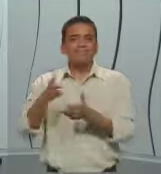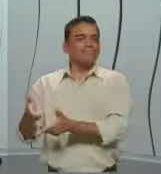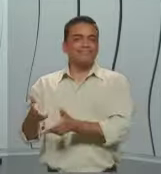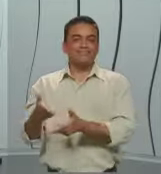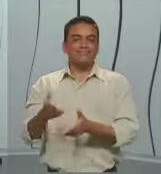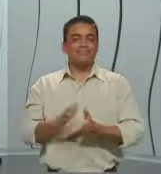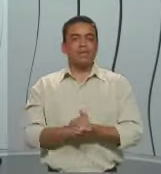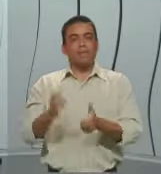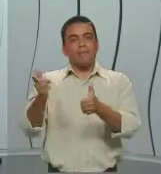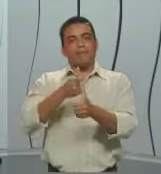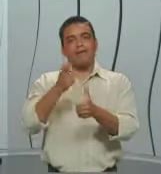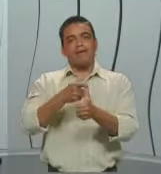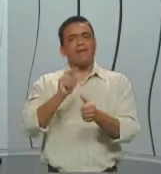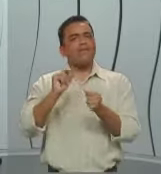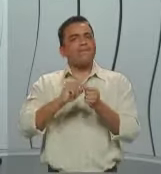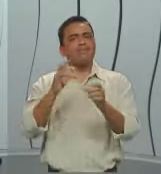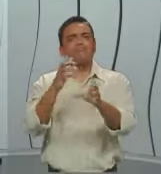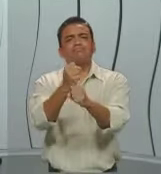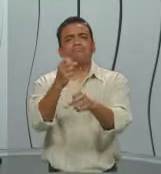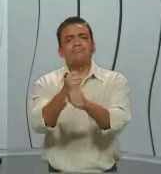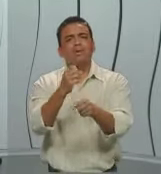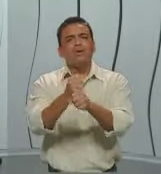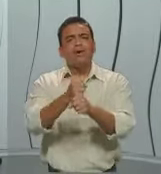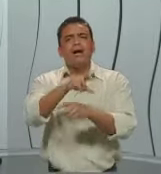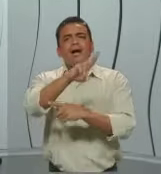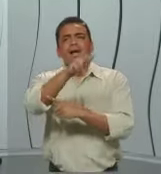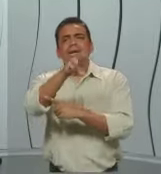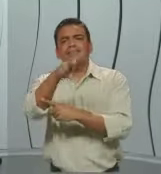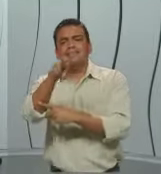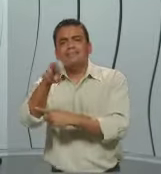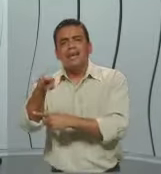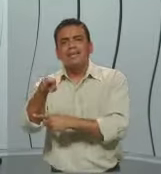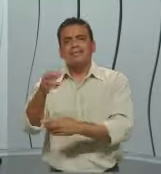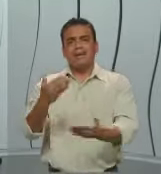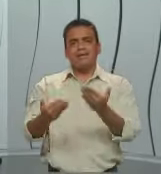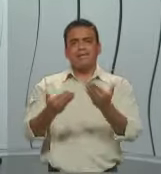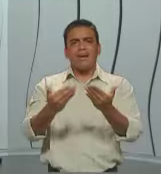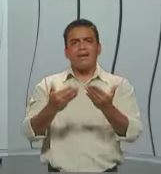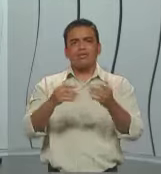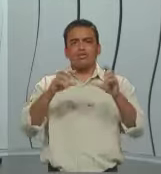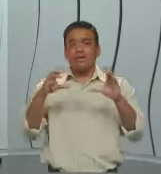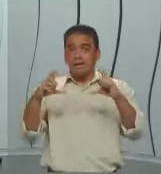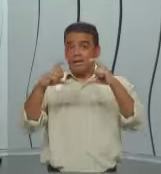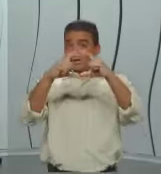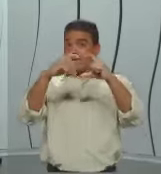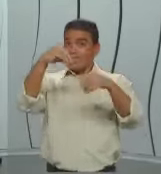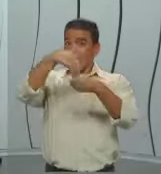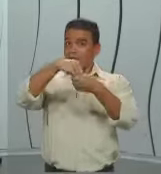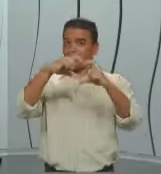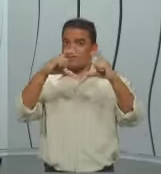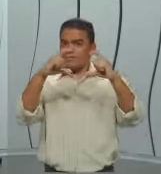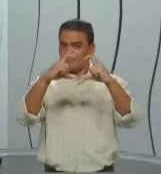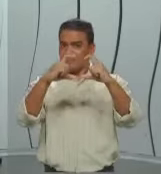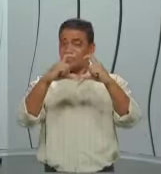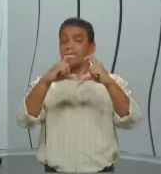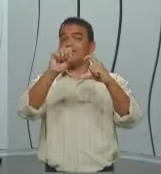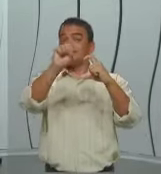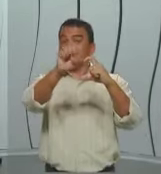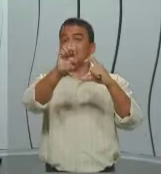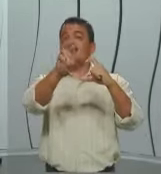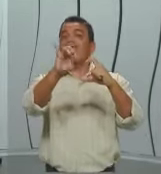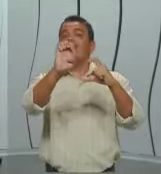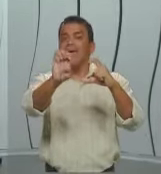eu vou ter que fazer aqui é calcular a resistência equivalente do meu circuito. No caso de um circuito série, a gente vai fazer